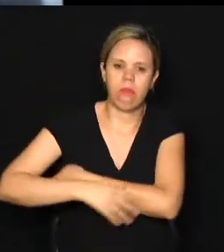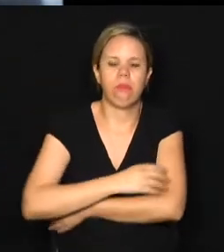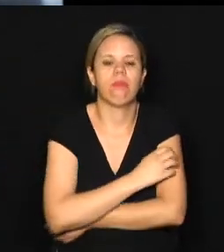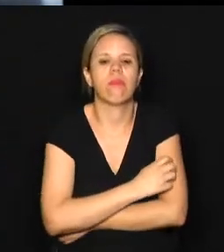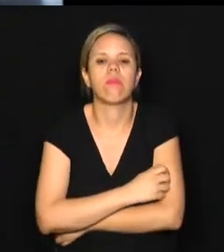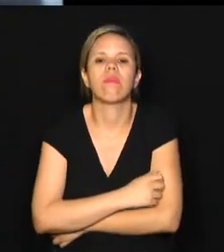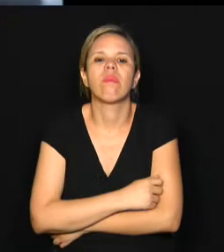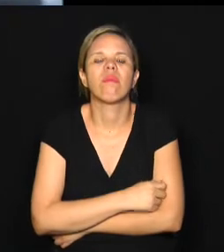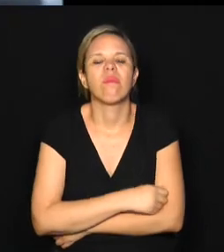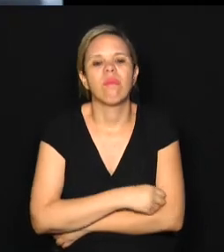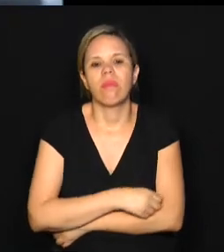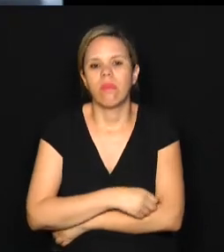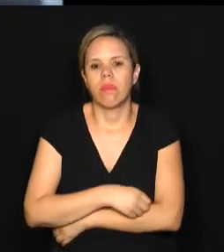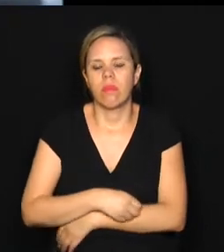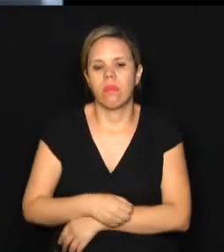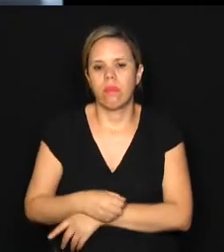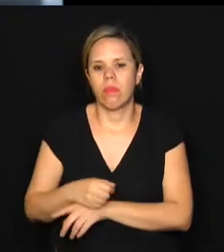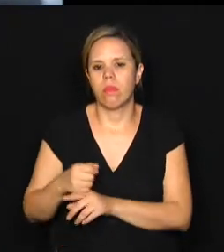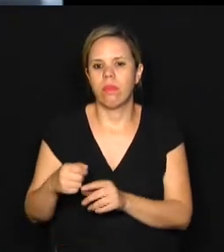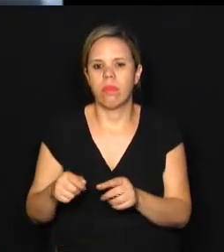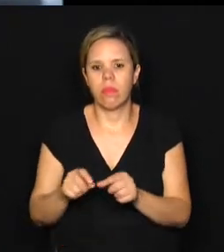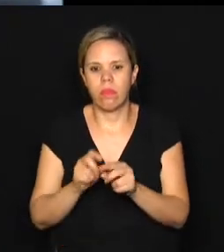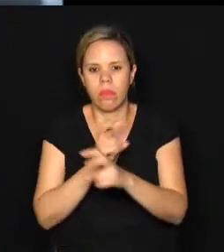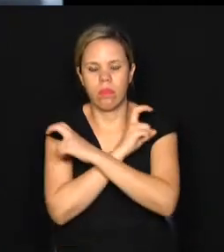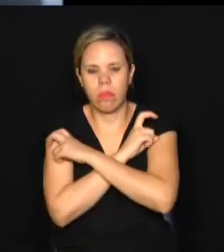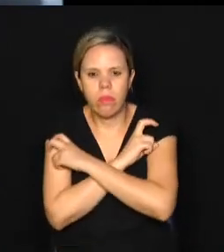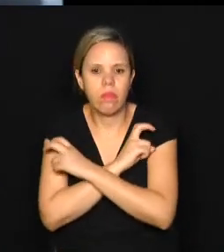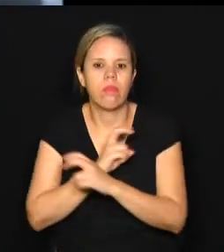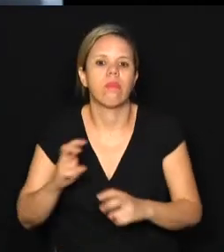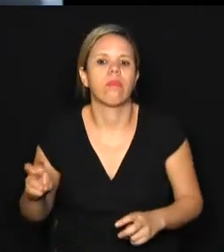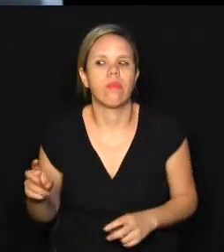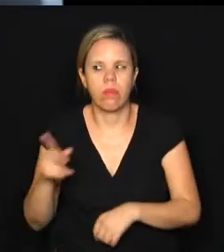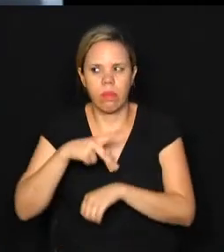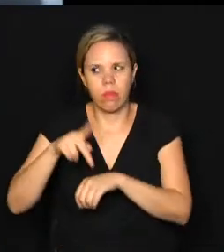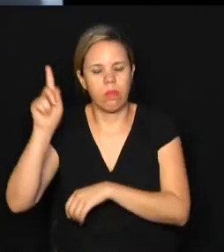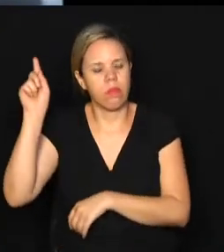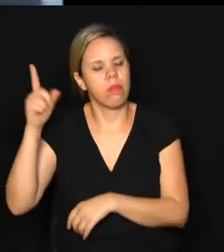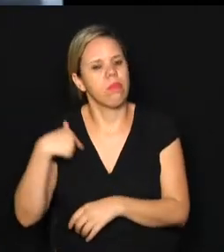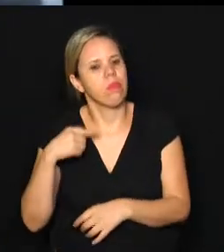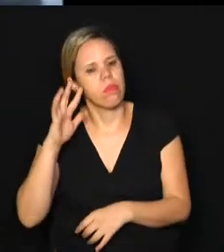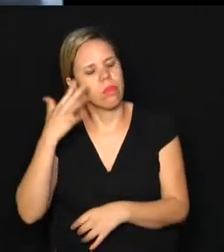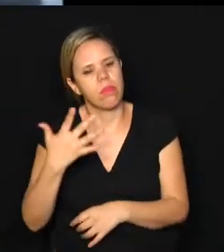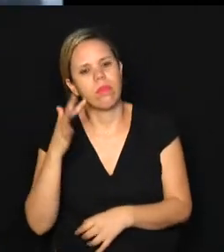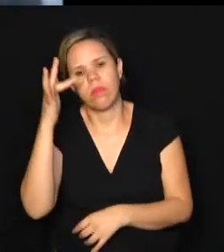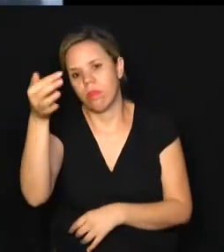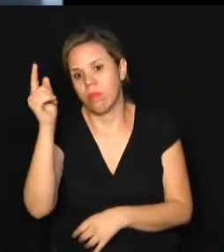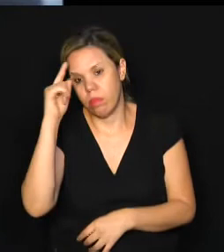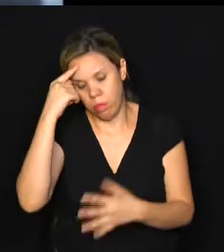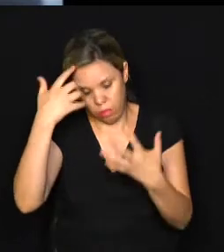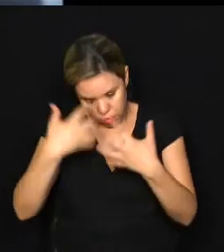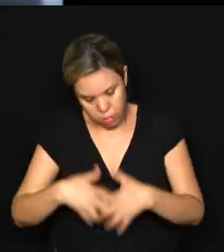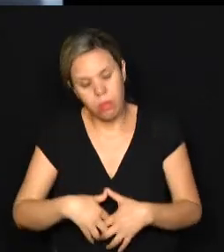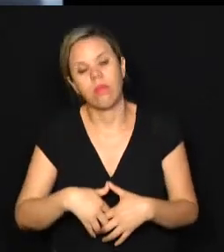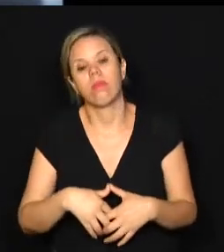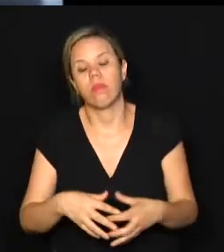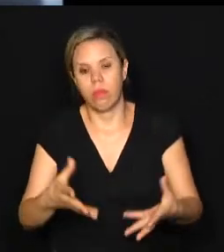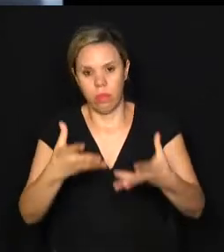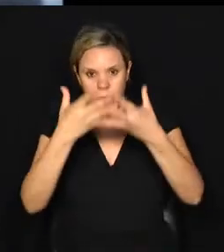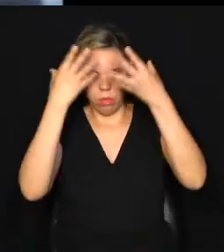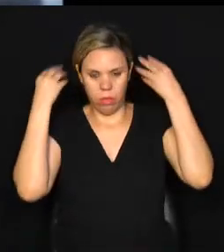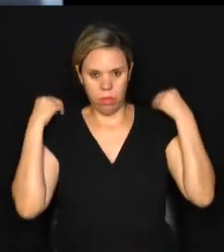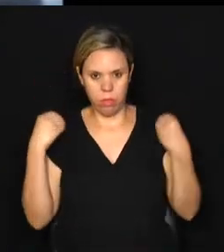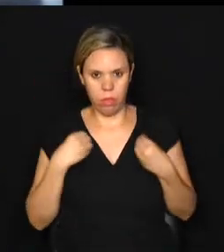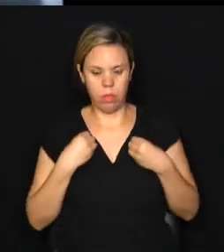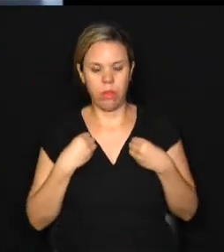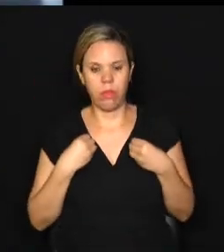vem lá desde o Egito que a gente vai resolver o futuro. Né? Vamos botar a cabeça para funcionar. Esquece a